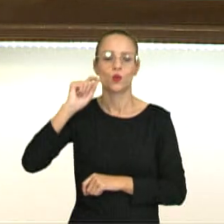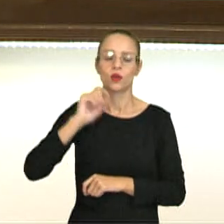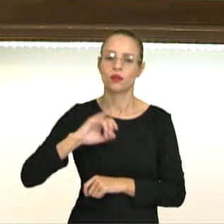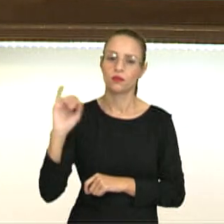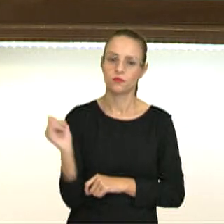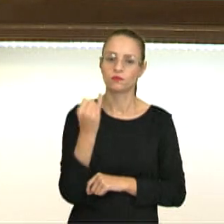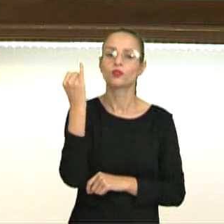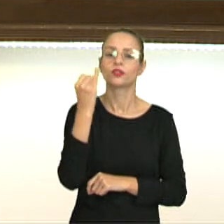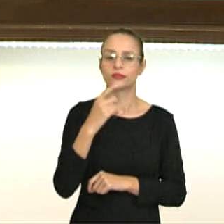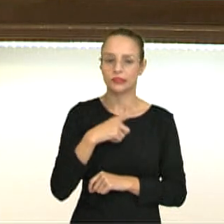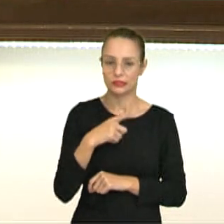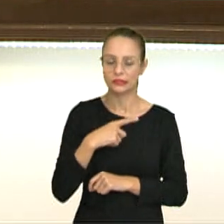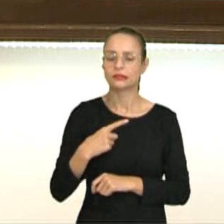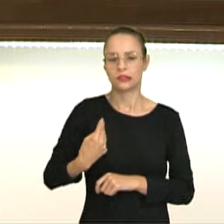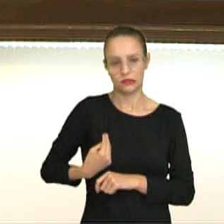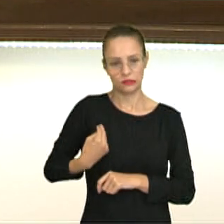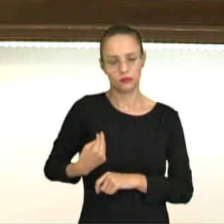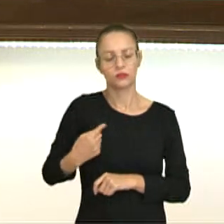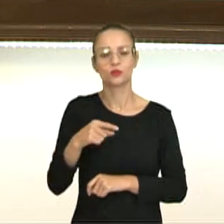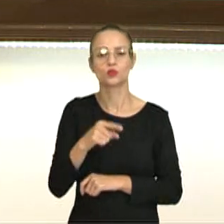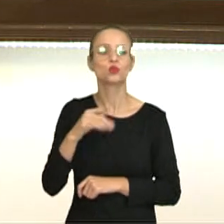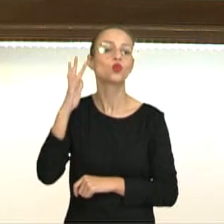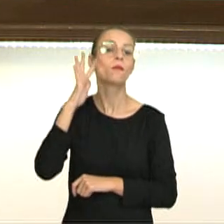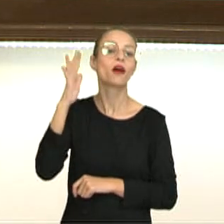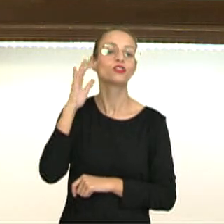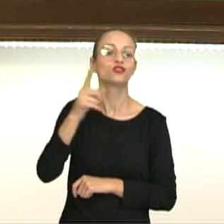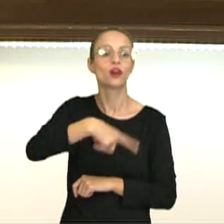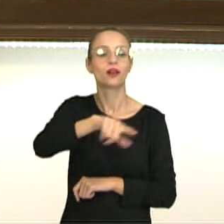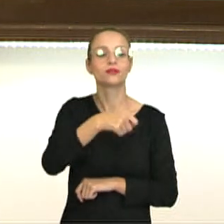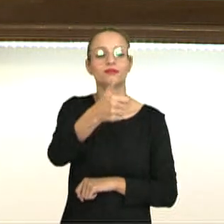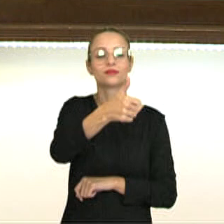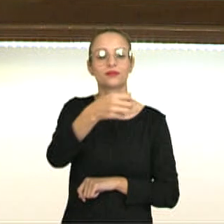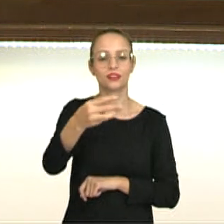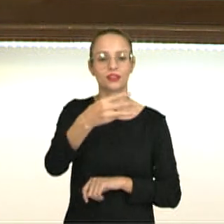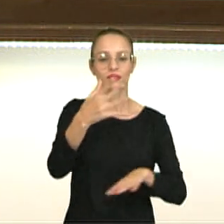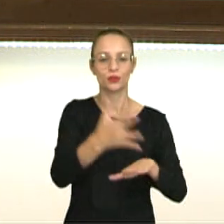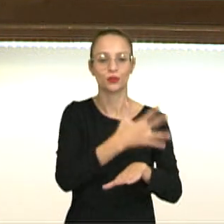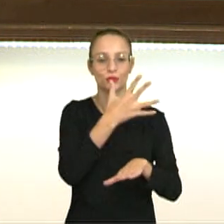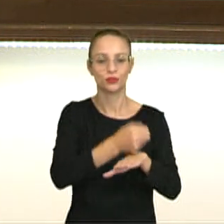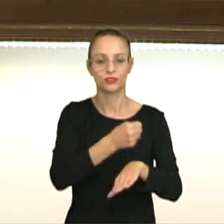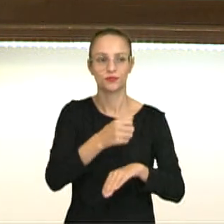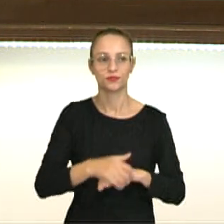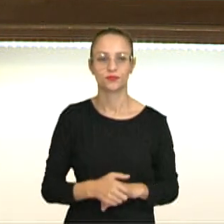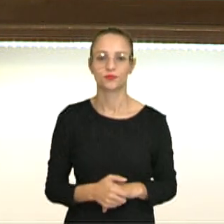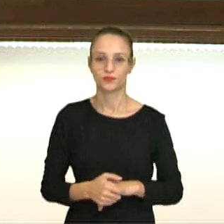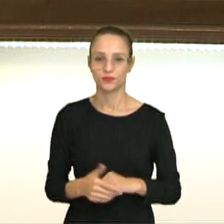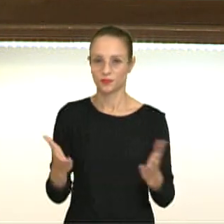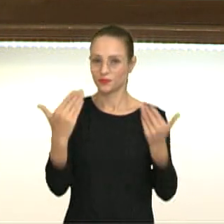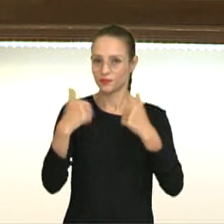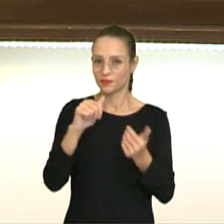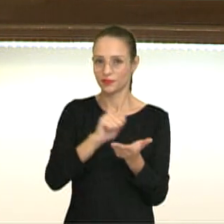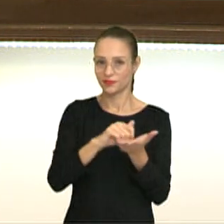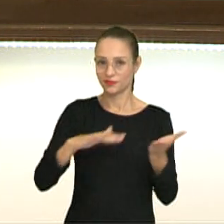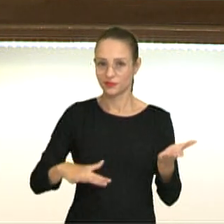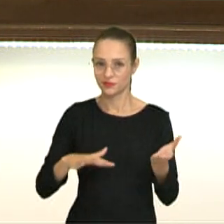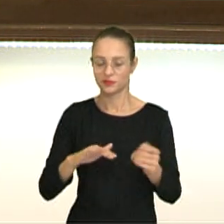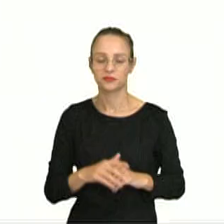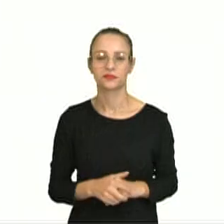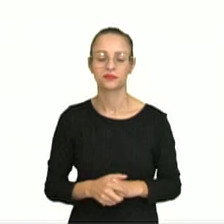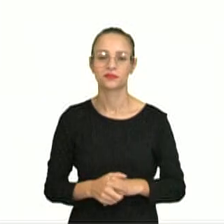importantes, eles estão bastante presentes dentro do imaginário dessas 13 colônias. Então vamos lá para uma